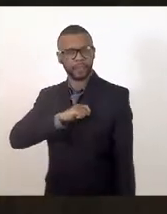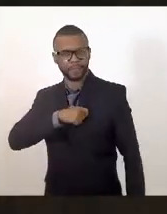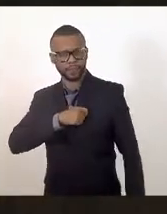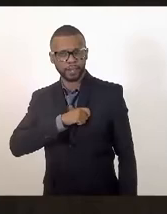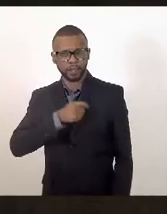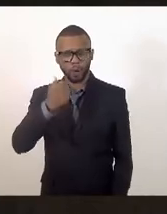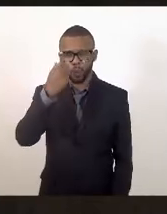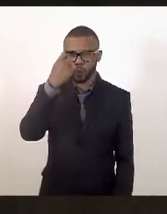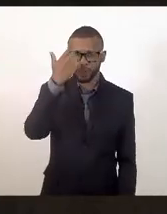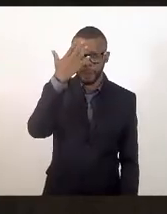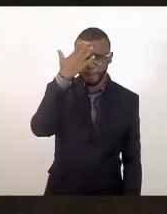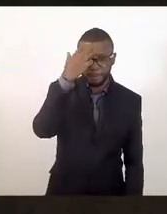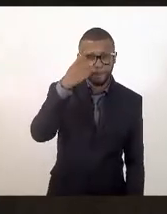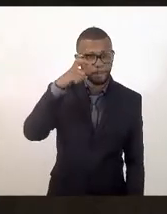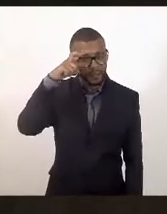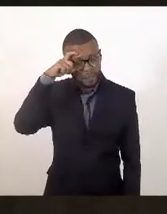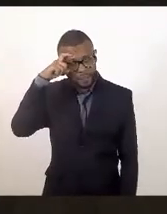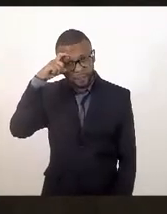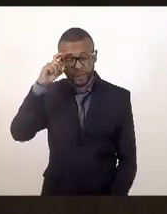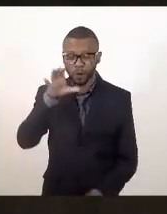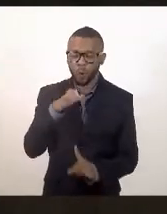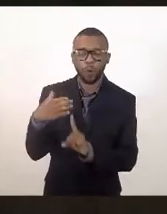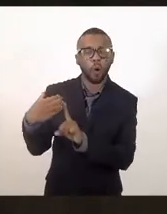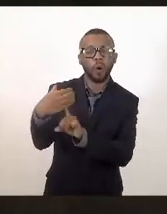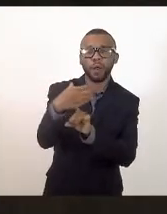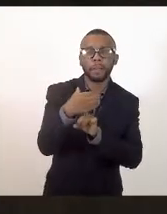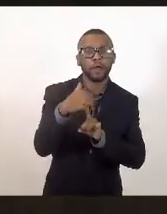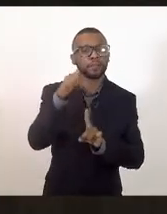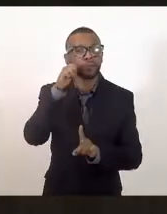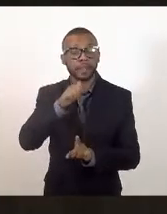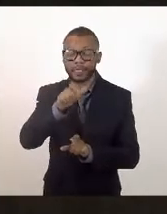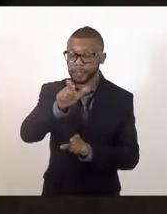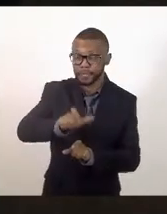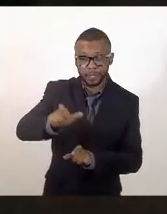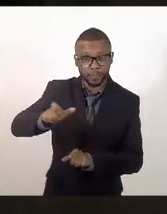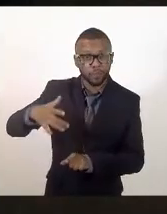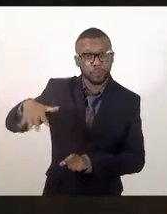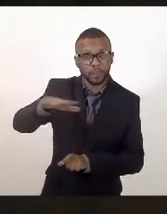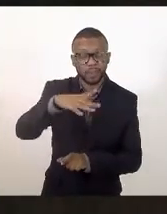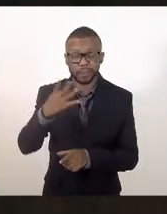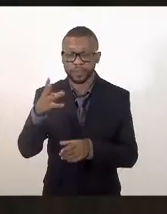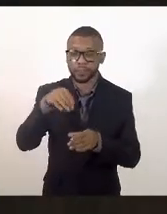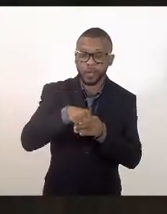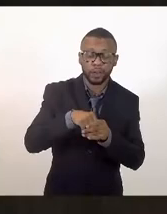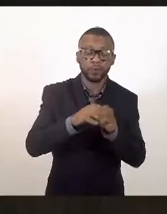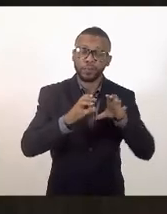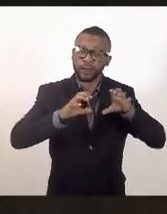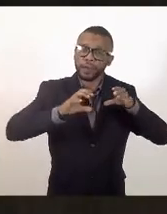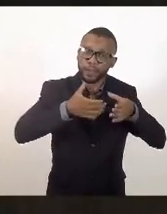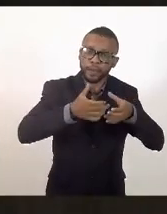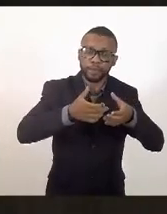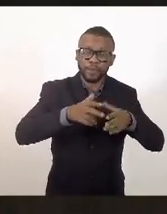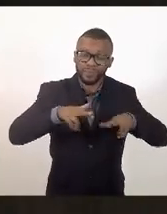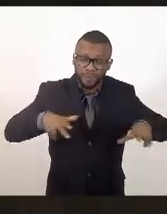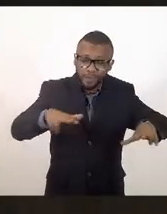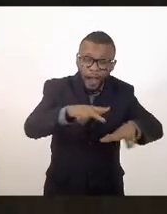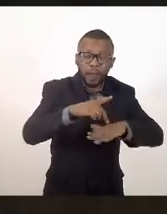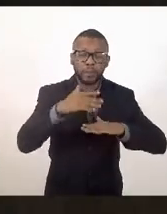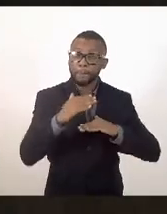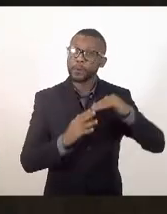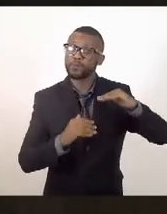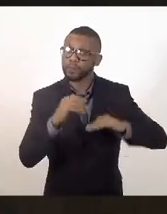quanto ao acolhimento também dessas mulheres, dentro de uma equipe multidisciplinar, com assistente